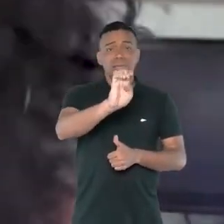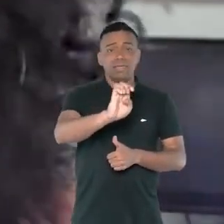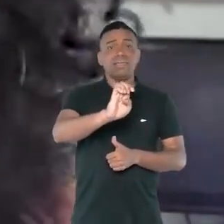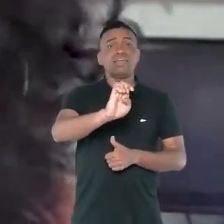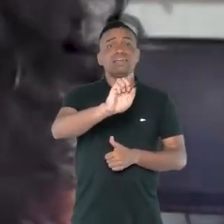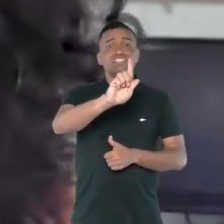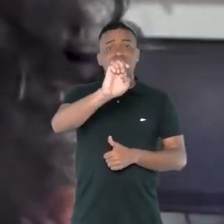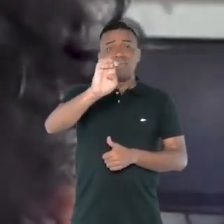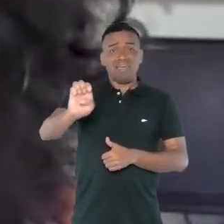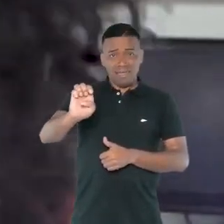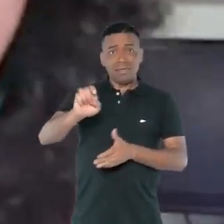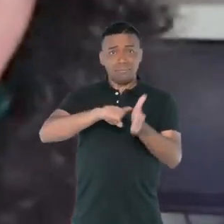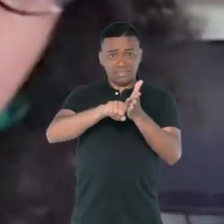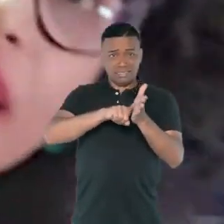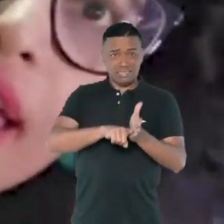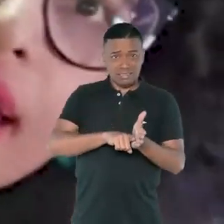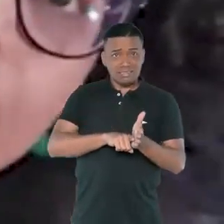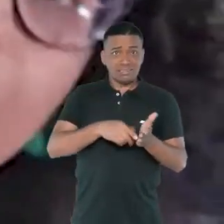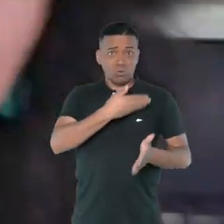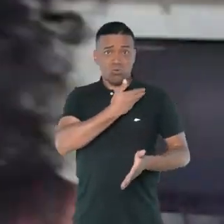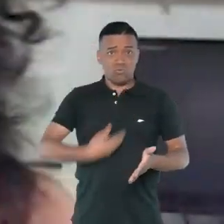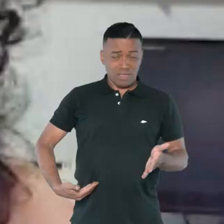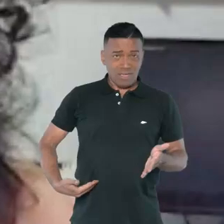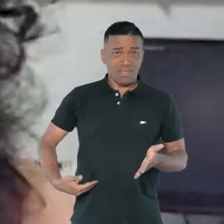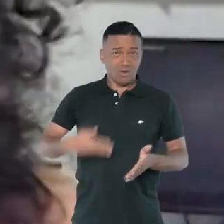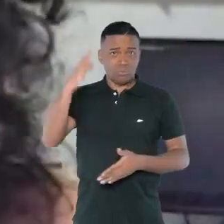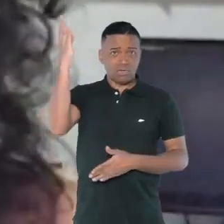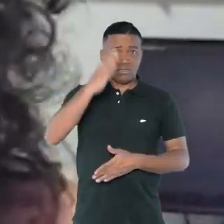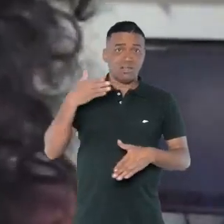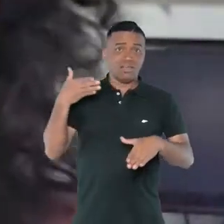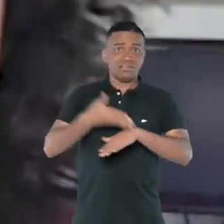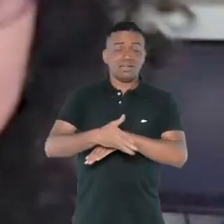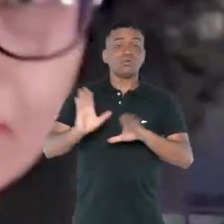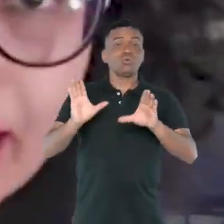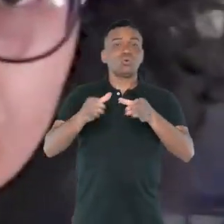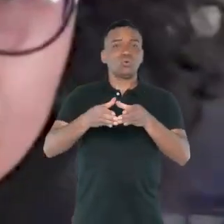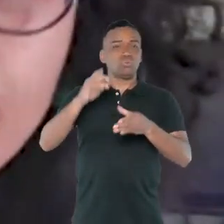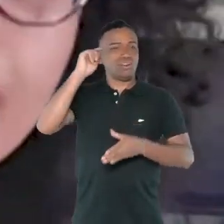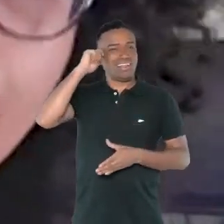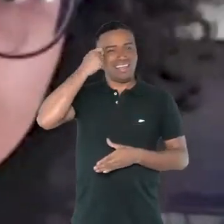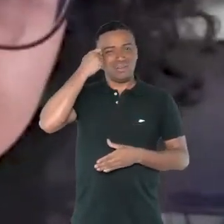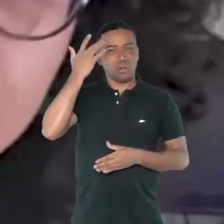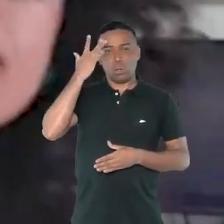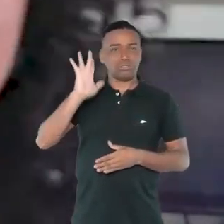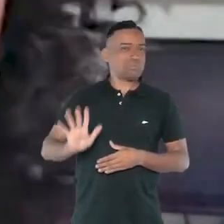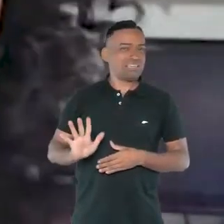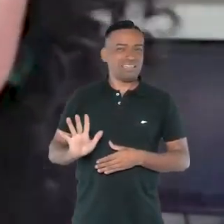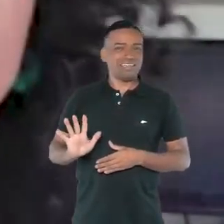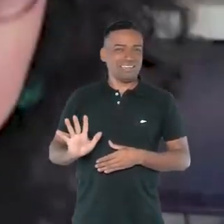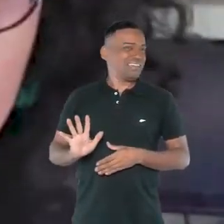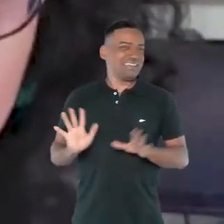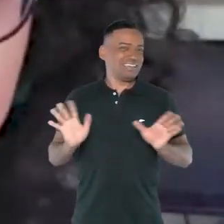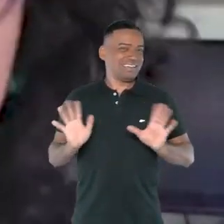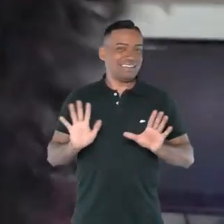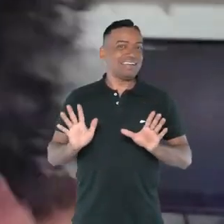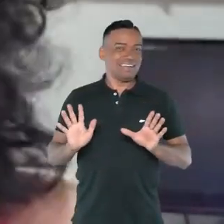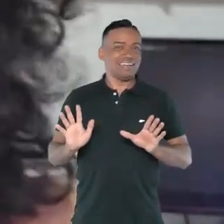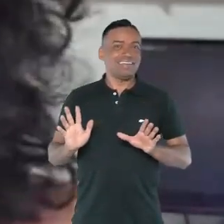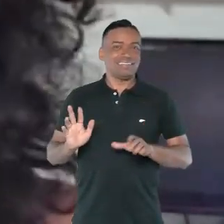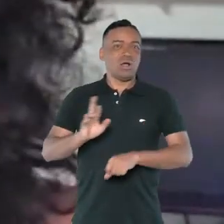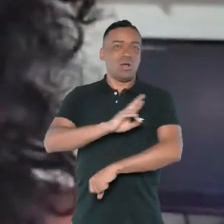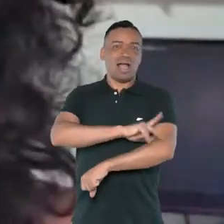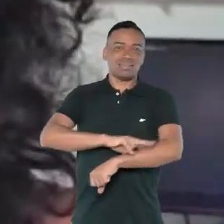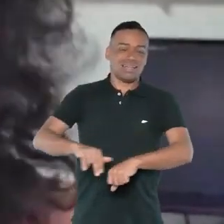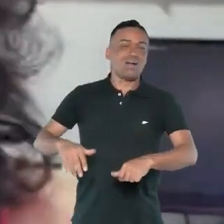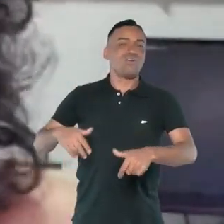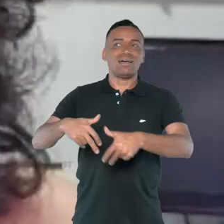descobrir primeiro que pelo IBGE, para o governo brasileiro, a cada vez que eu marquei lá pardo, eu estava entrando no grupo negros. Primeiro que eu